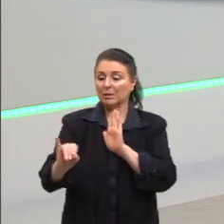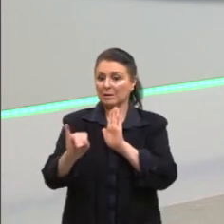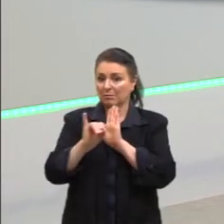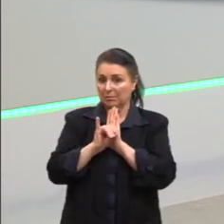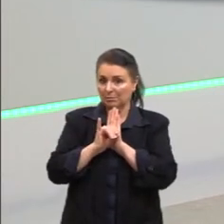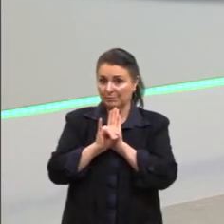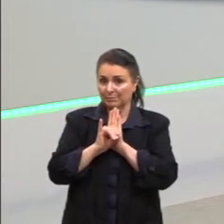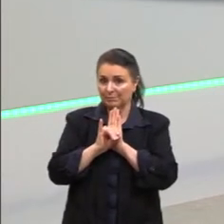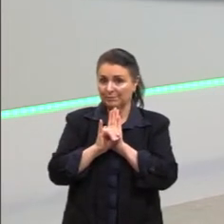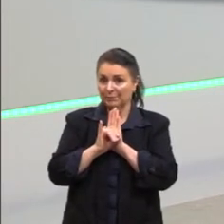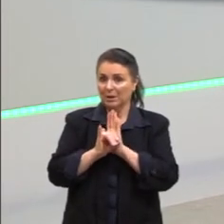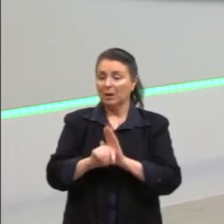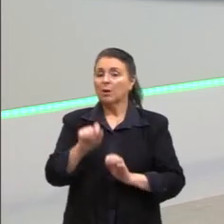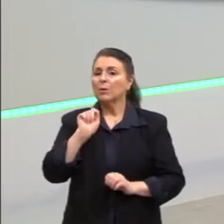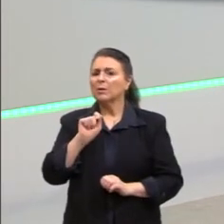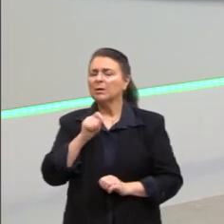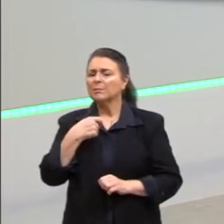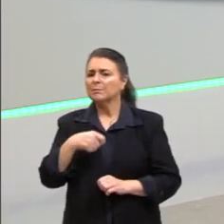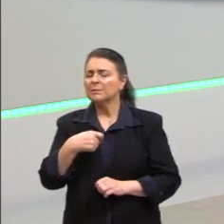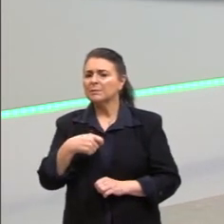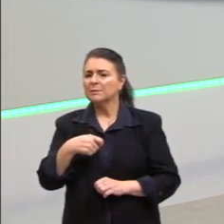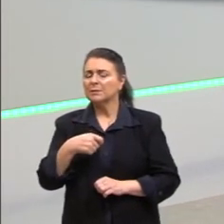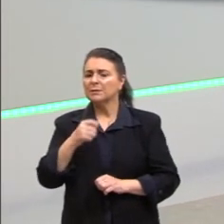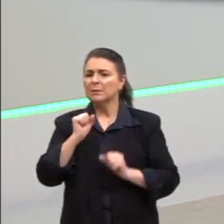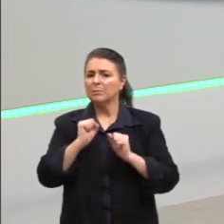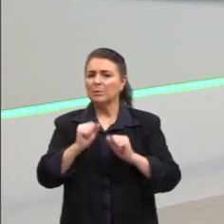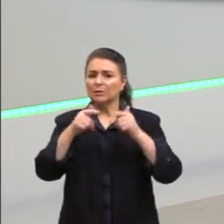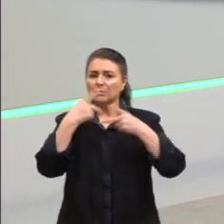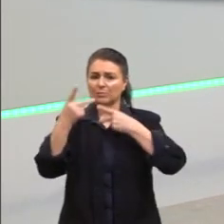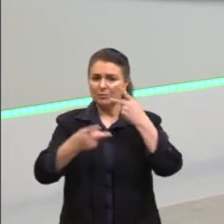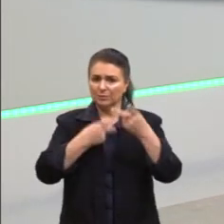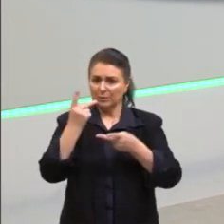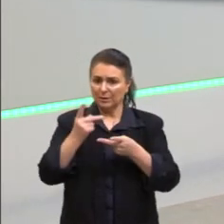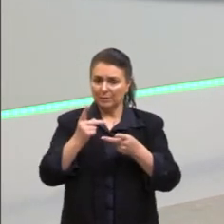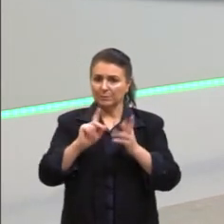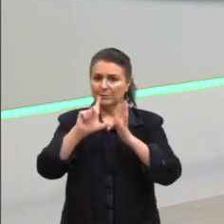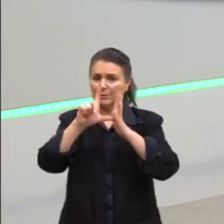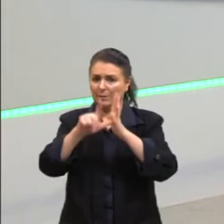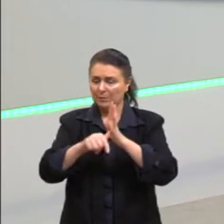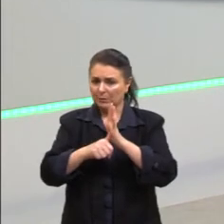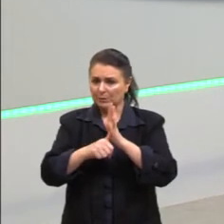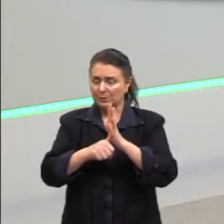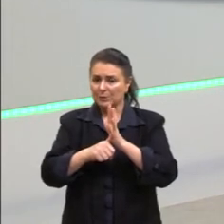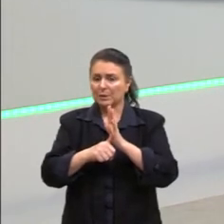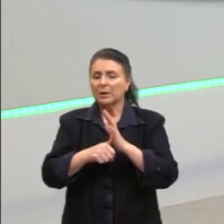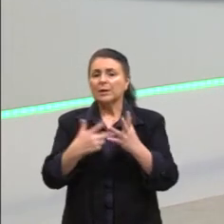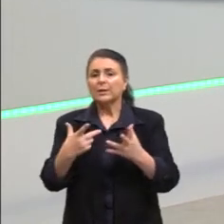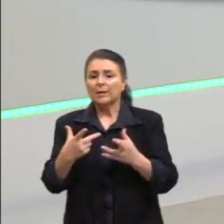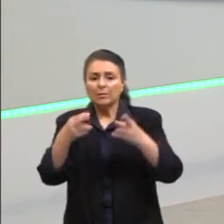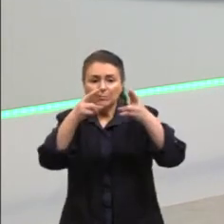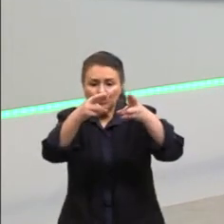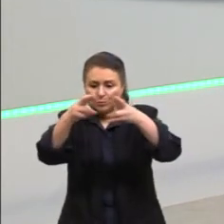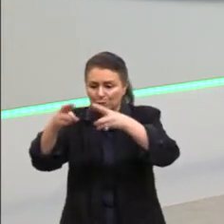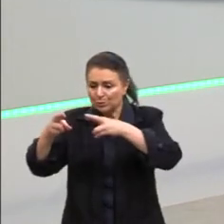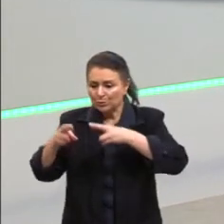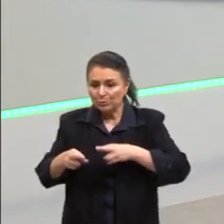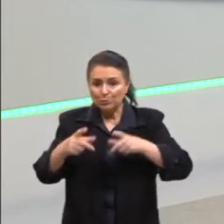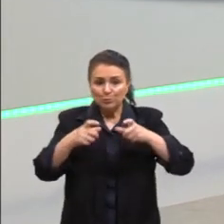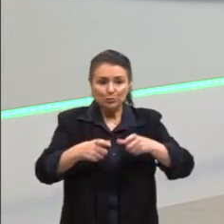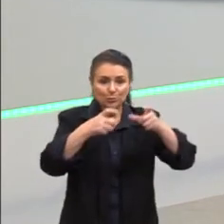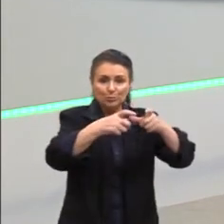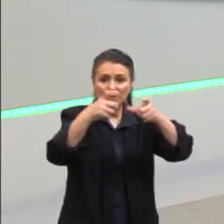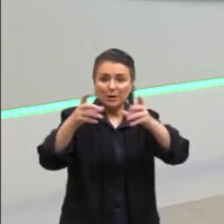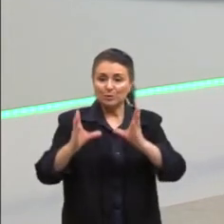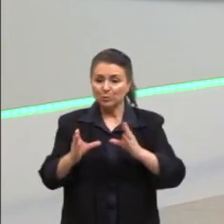identidade. E aí a gente podia falar, o que vai vir um pouquinho mais adiante ali, da questão dos regionalismos, da questão